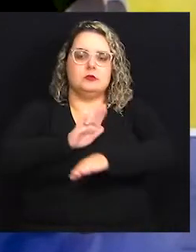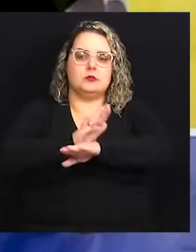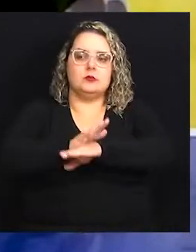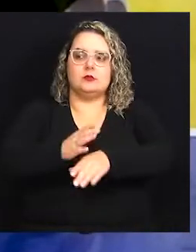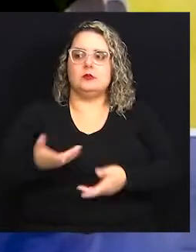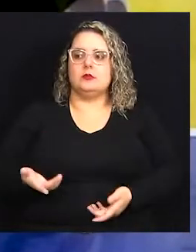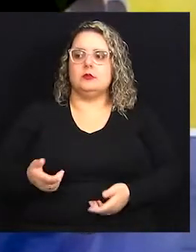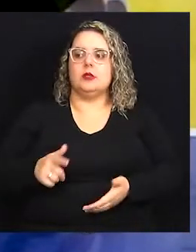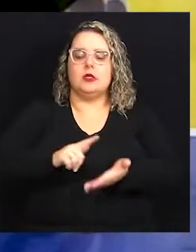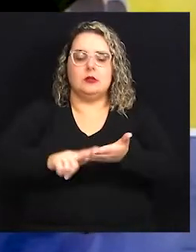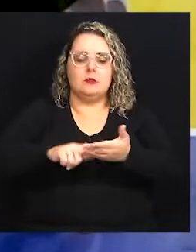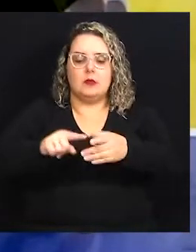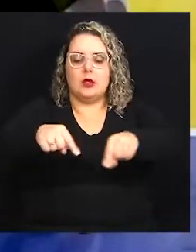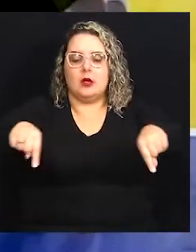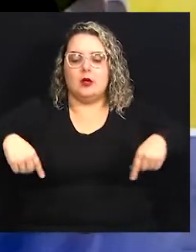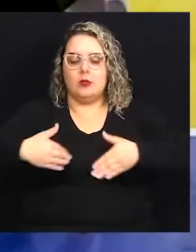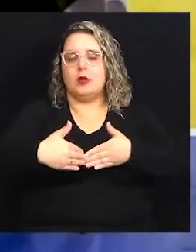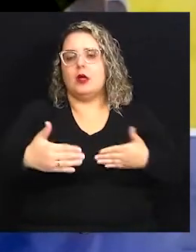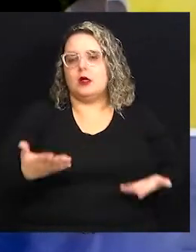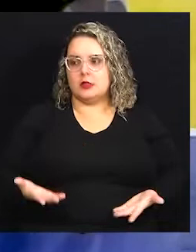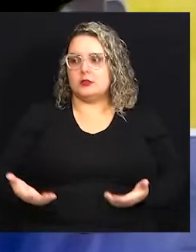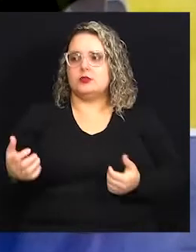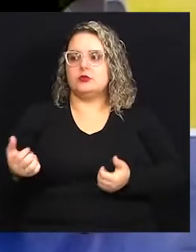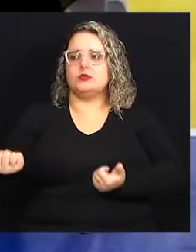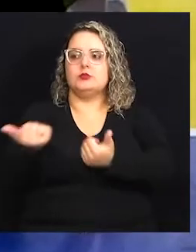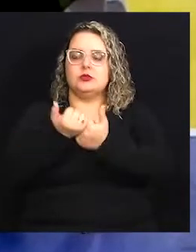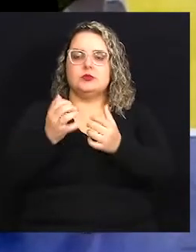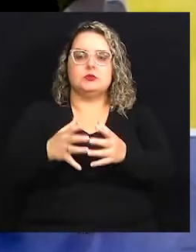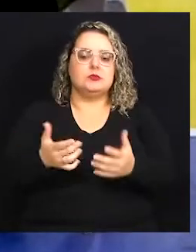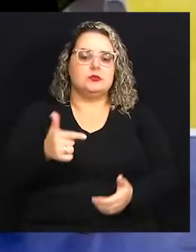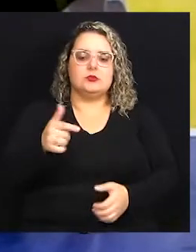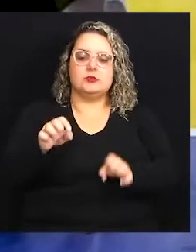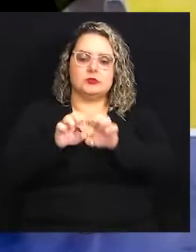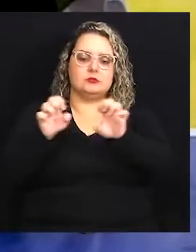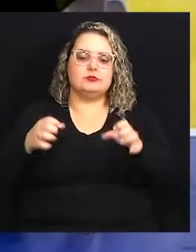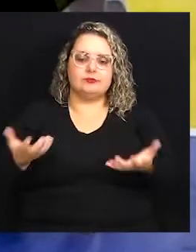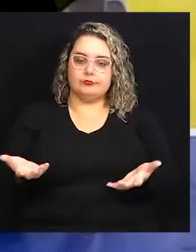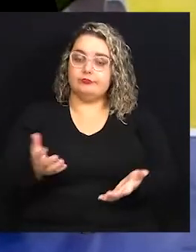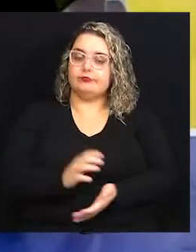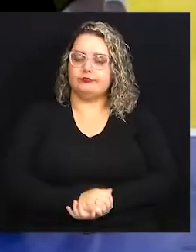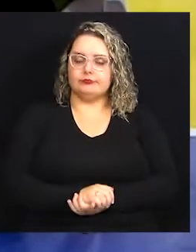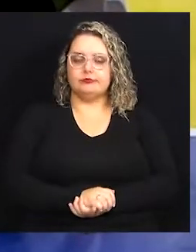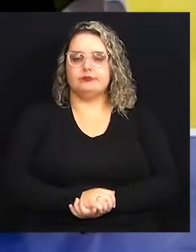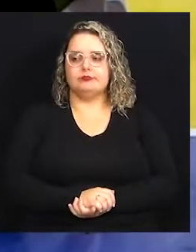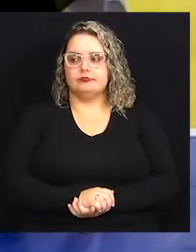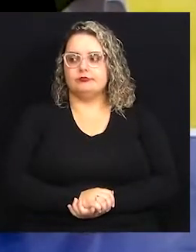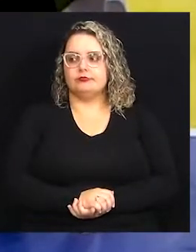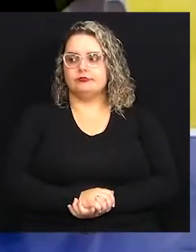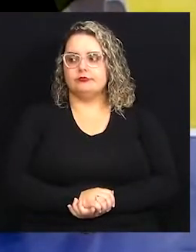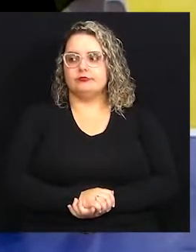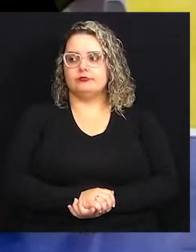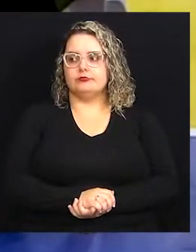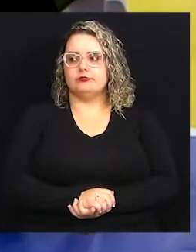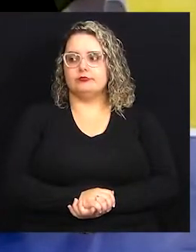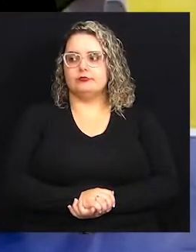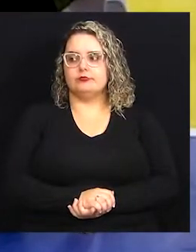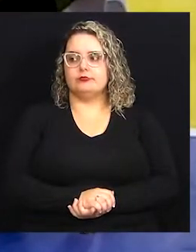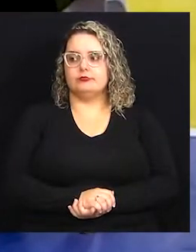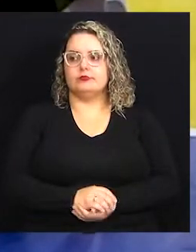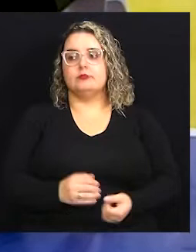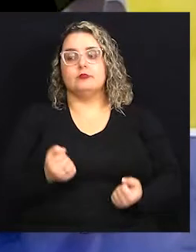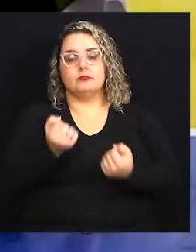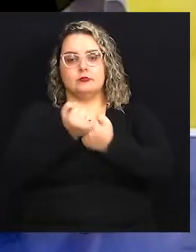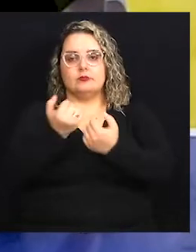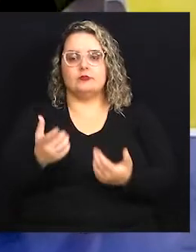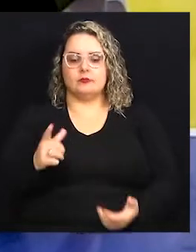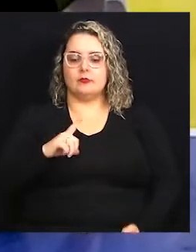reposição de bola, né, para cuidar das bolas. Então, existe toda essa estrutura aí, mas só através desses